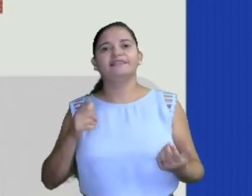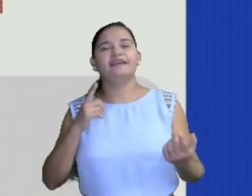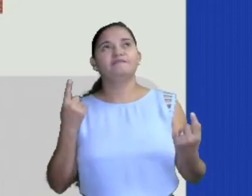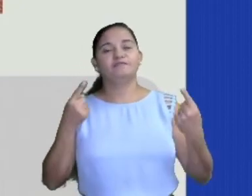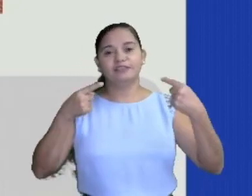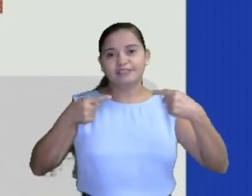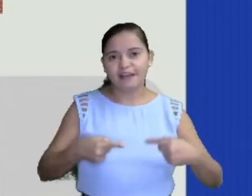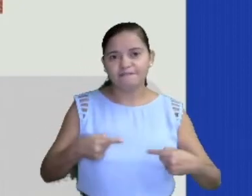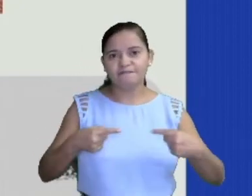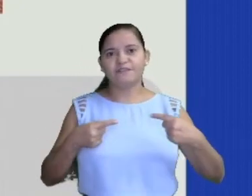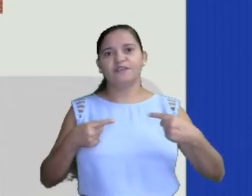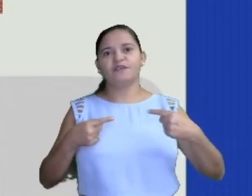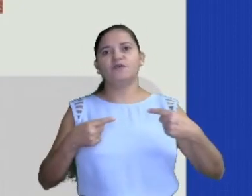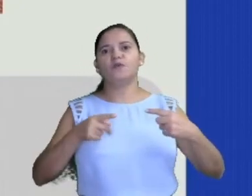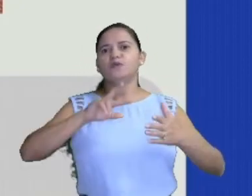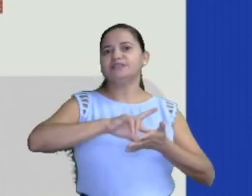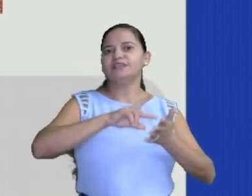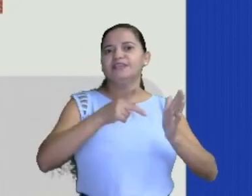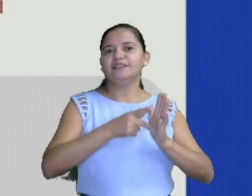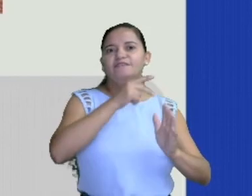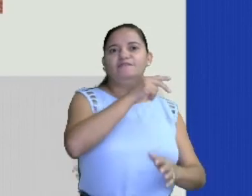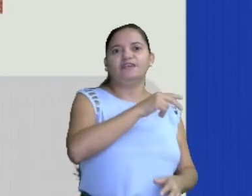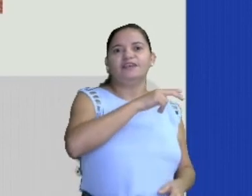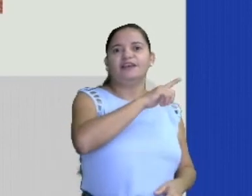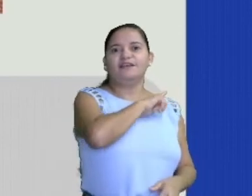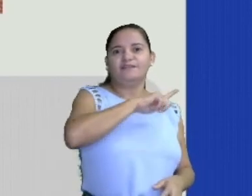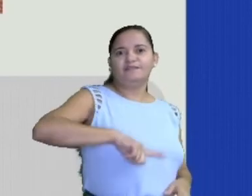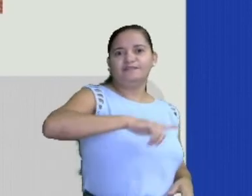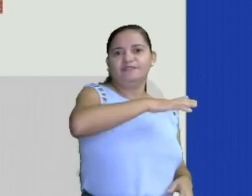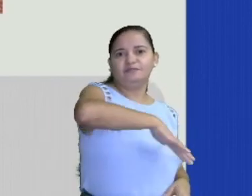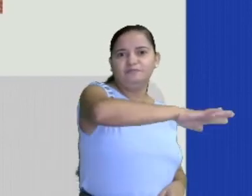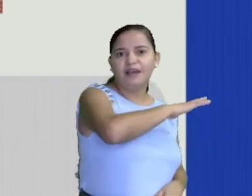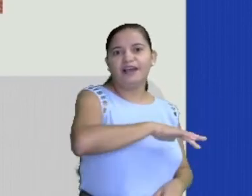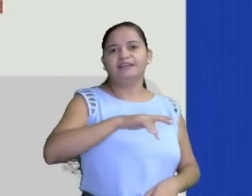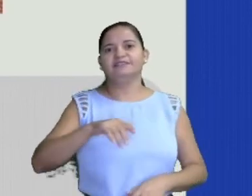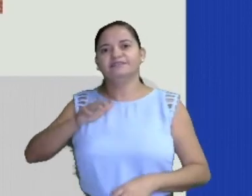bairro o que é espaço privado e o que é espaço público.